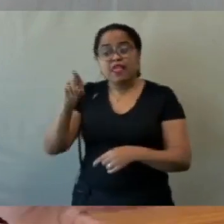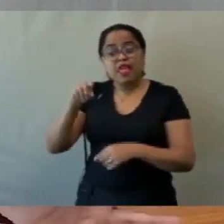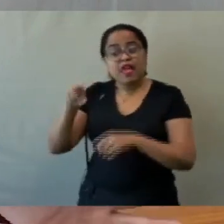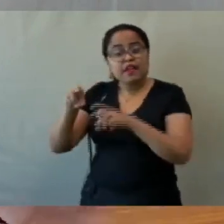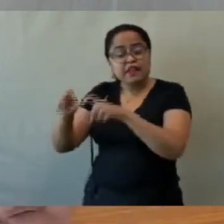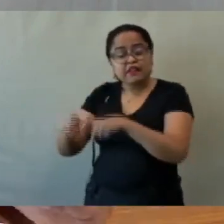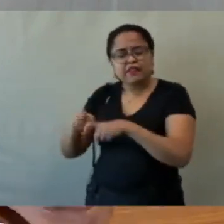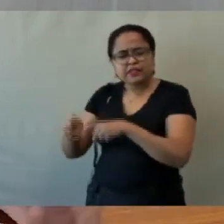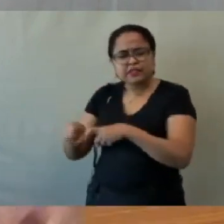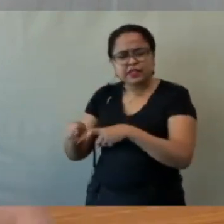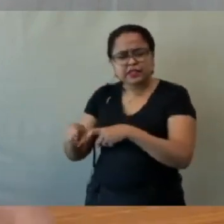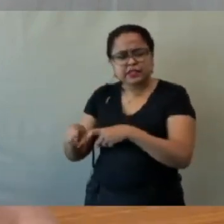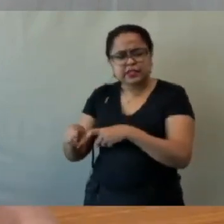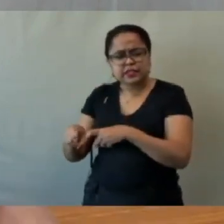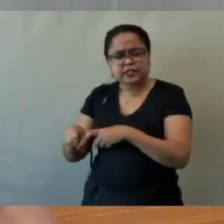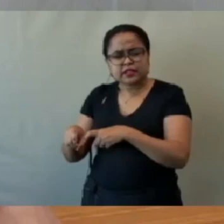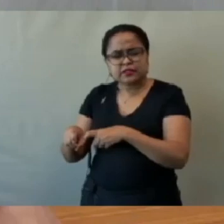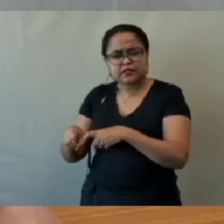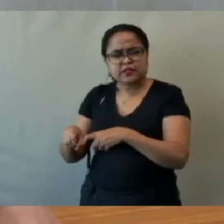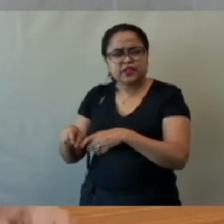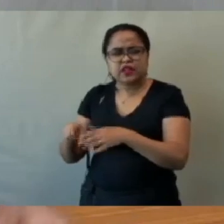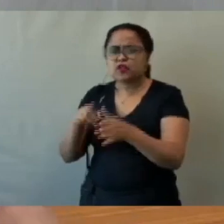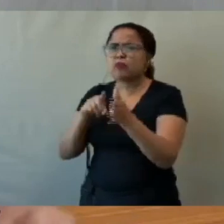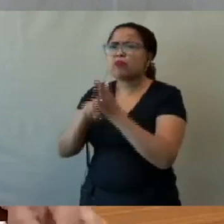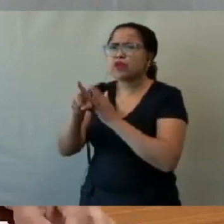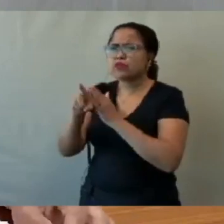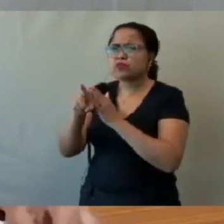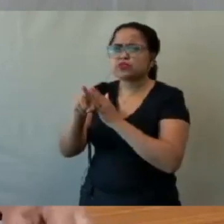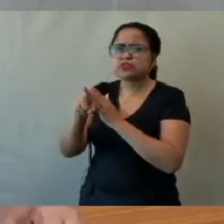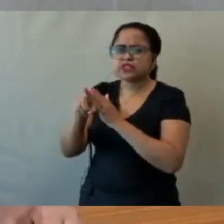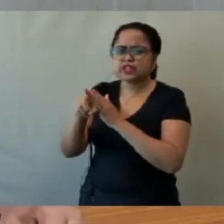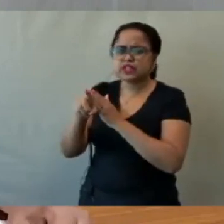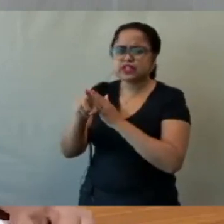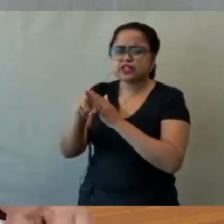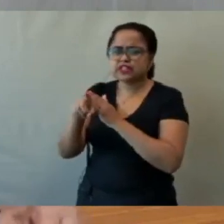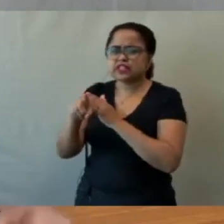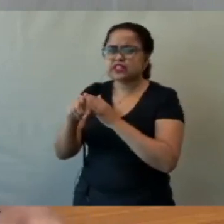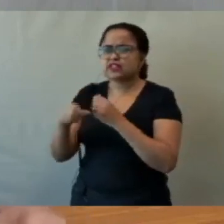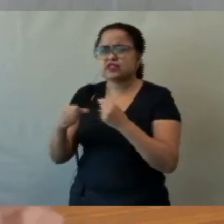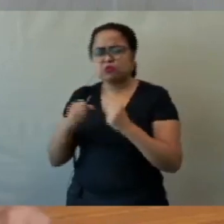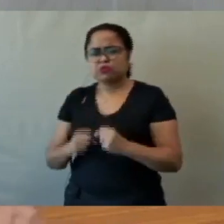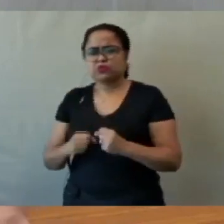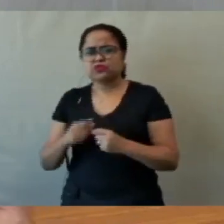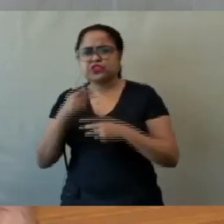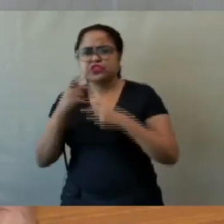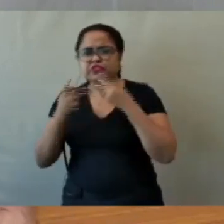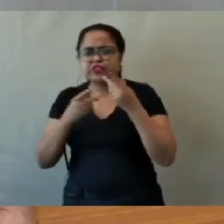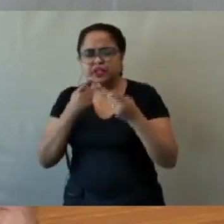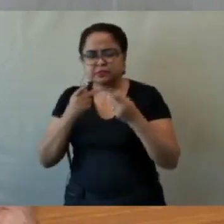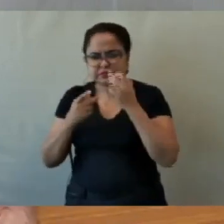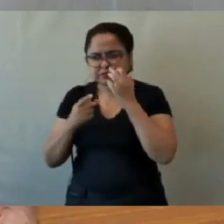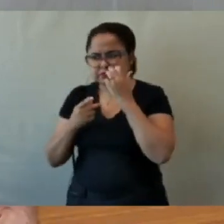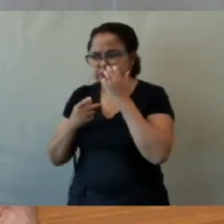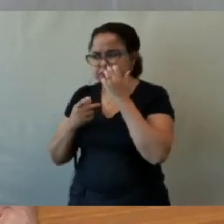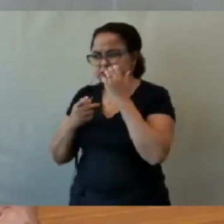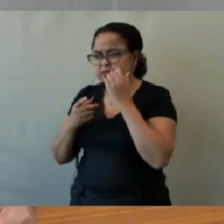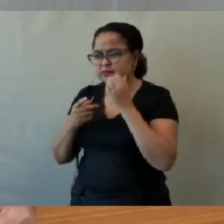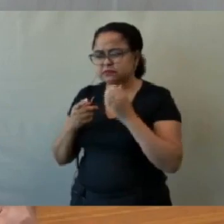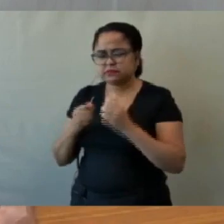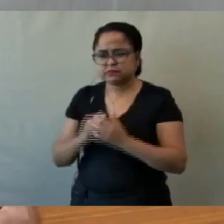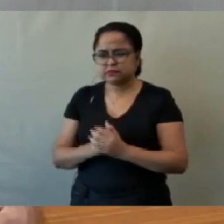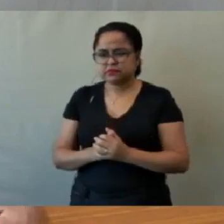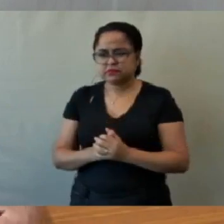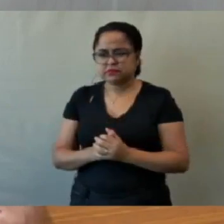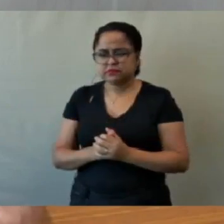perguntei se eu podia falar, né, que eu quero que vocês me conheçam. E, nessa fazenda, tinha